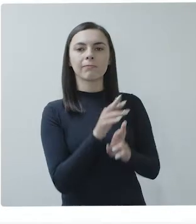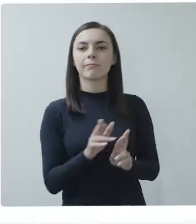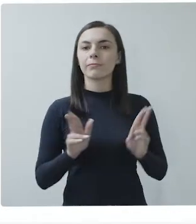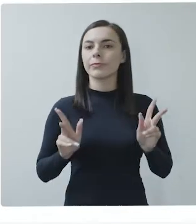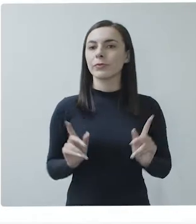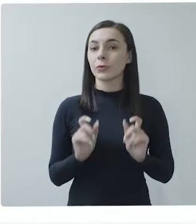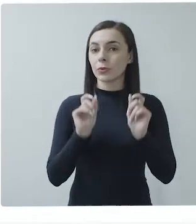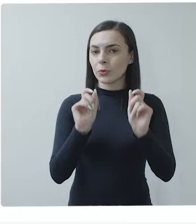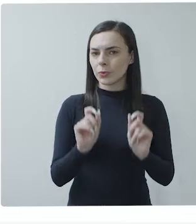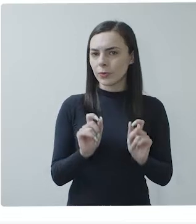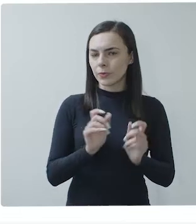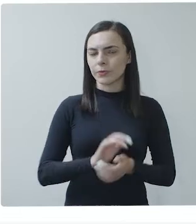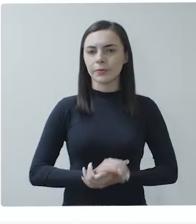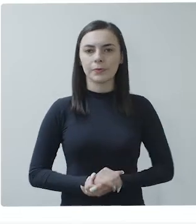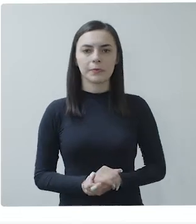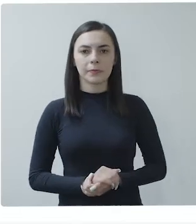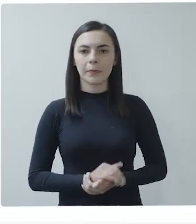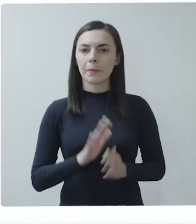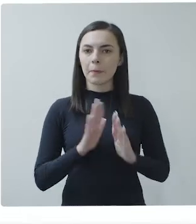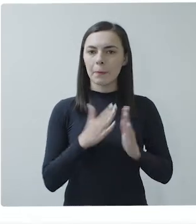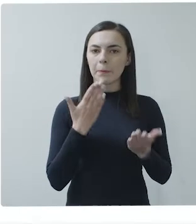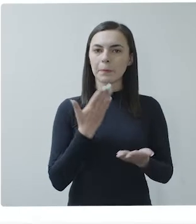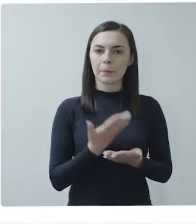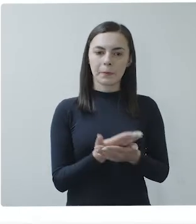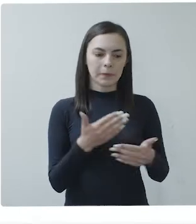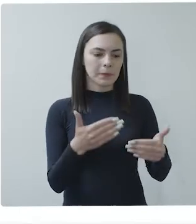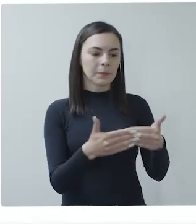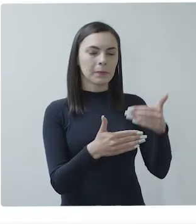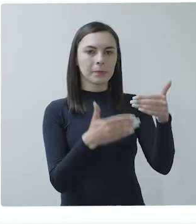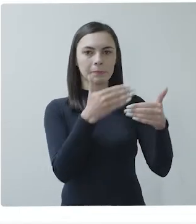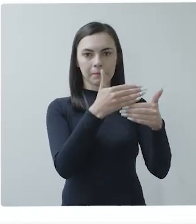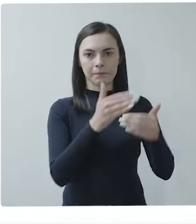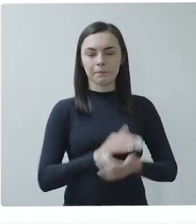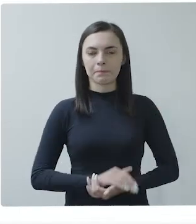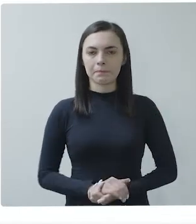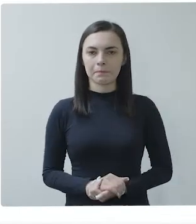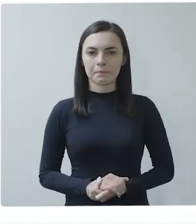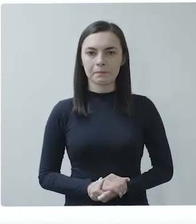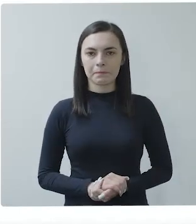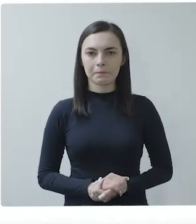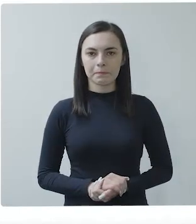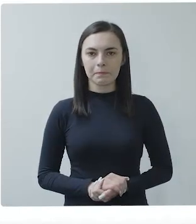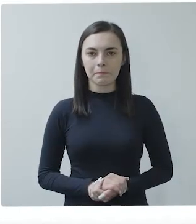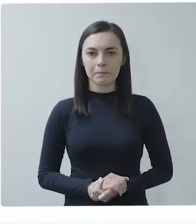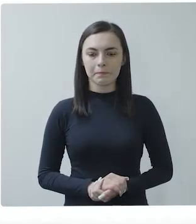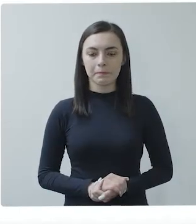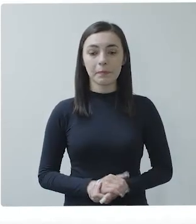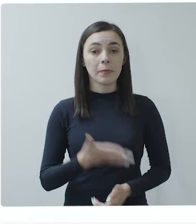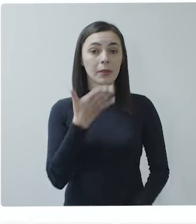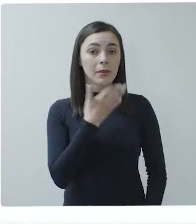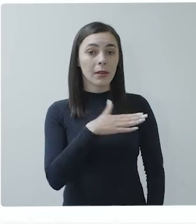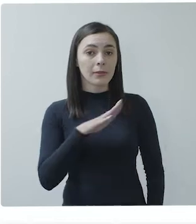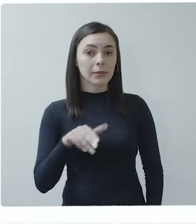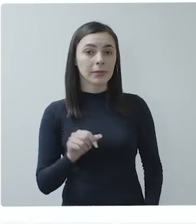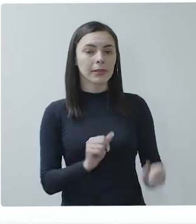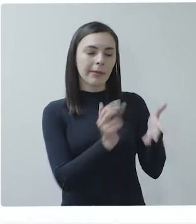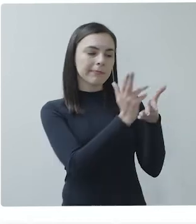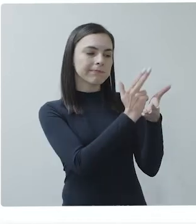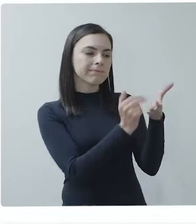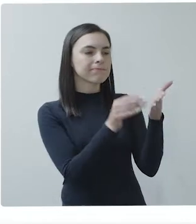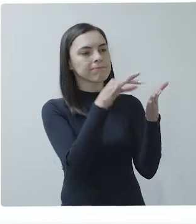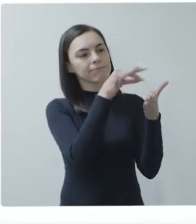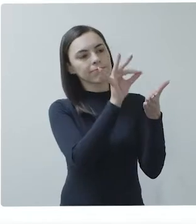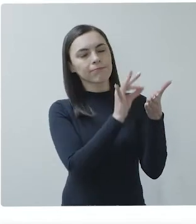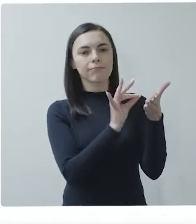Muro de uma escola, não é mesmo? Olha lá. As crianças pintaram esse muro